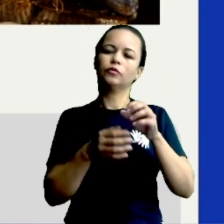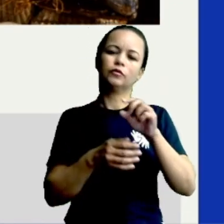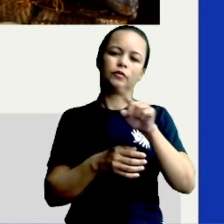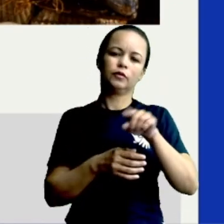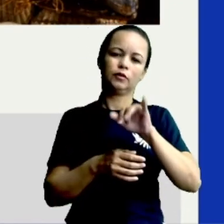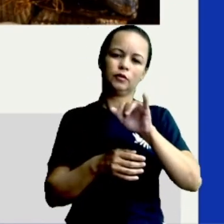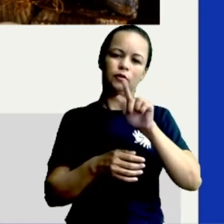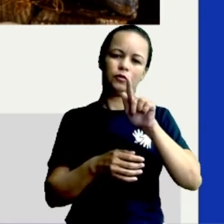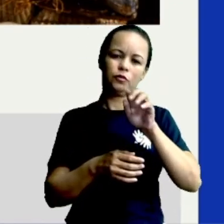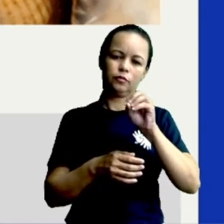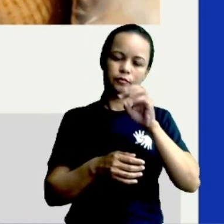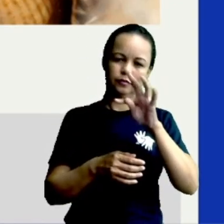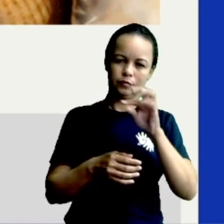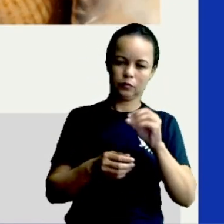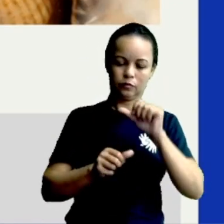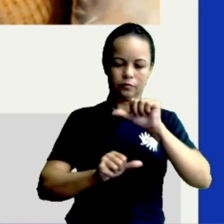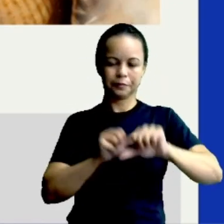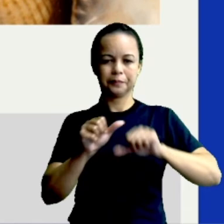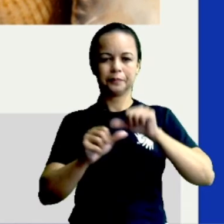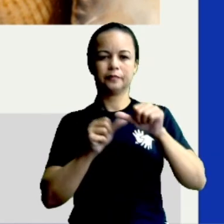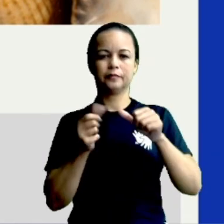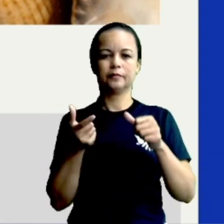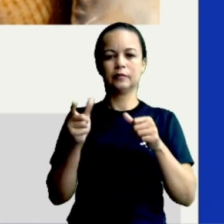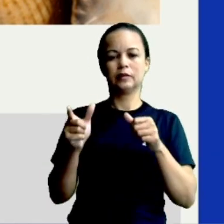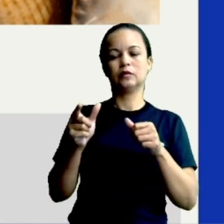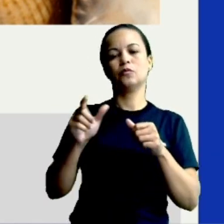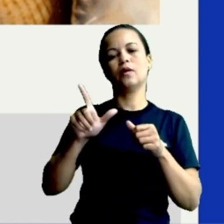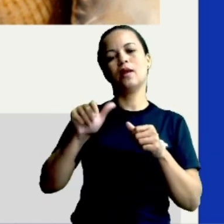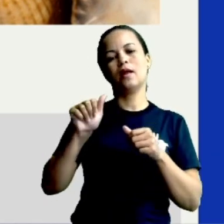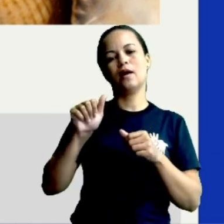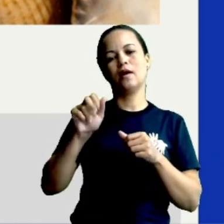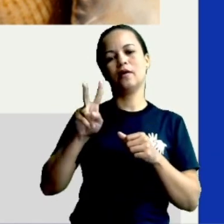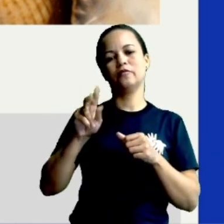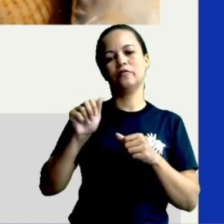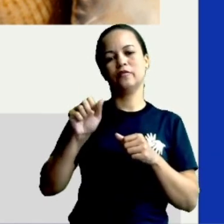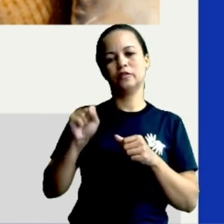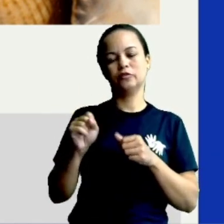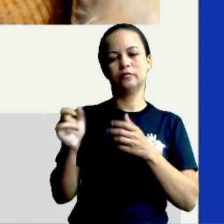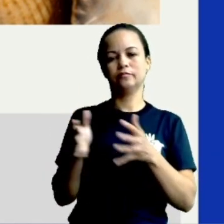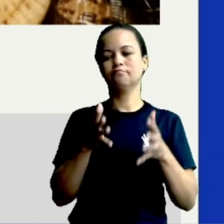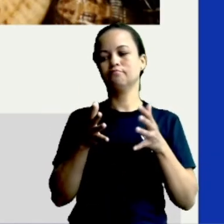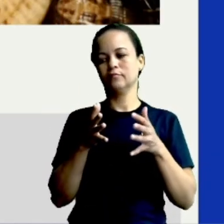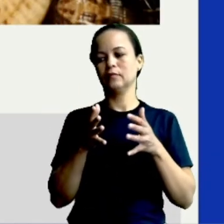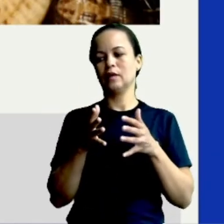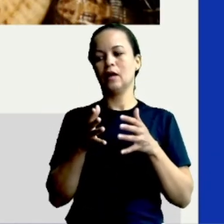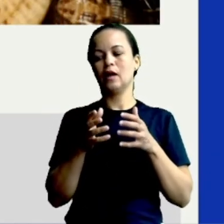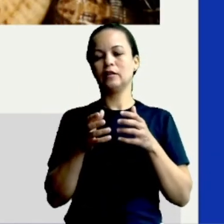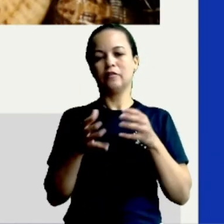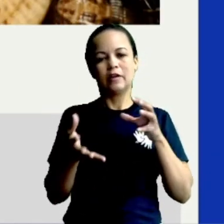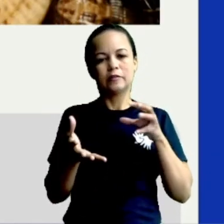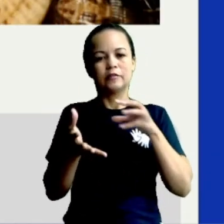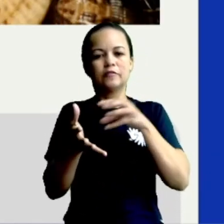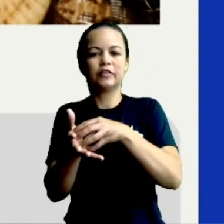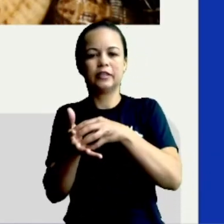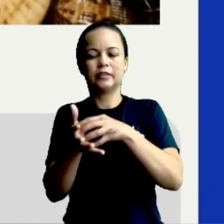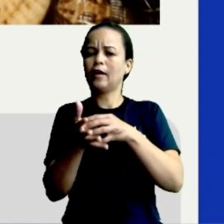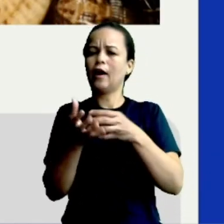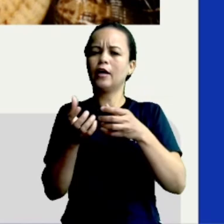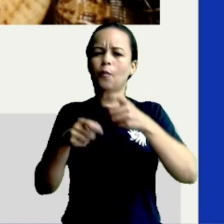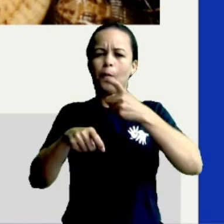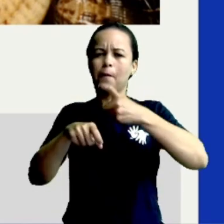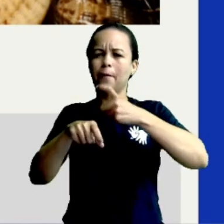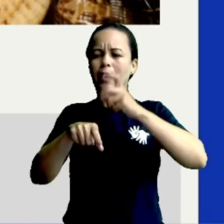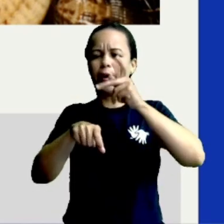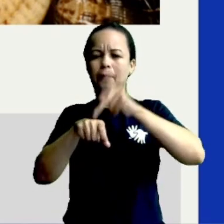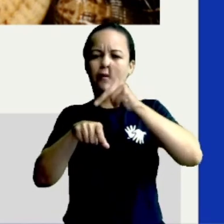zigoto, que se transformará numa larva. Essa larva ela irá se fixar em alguma rocha, em